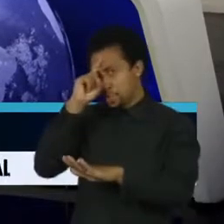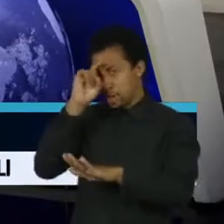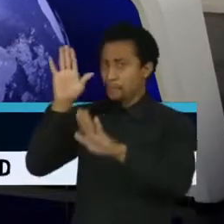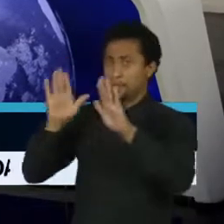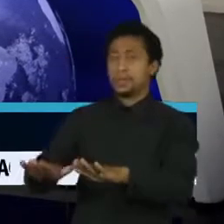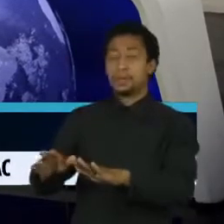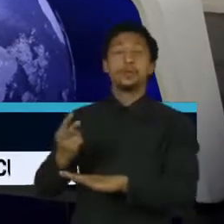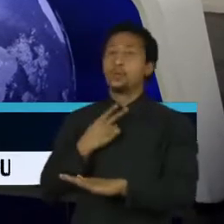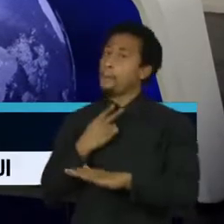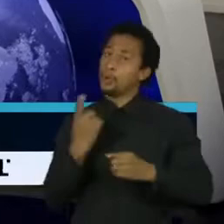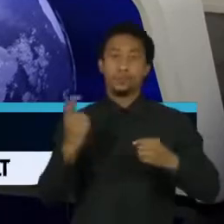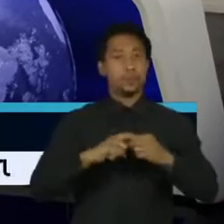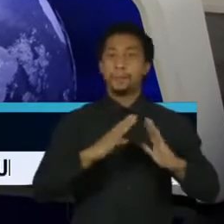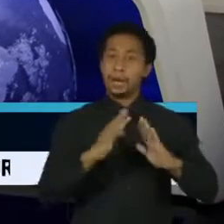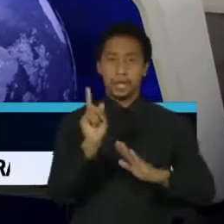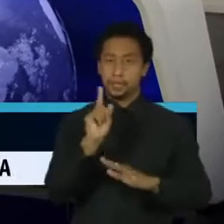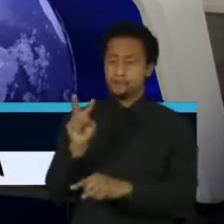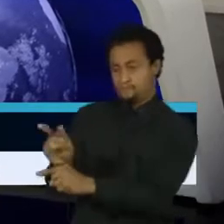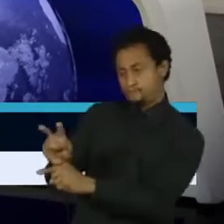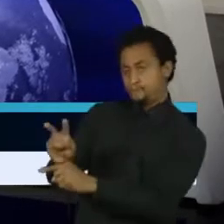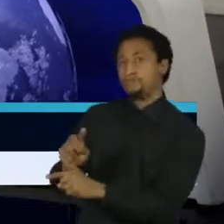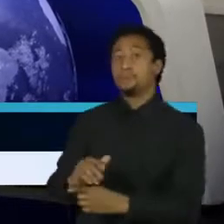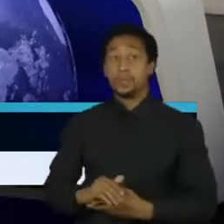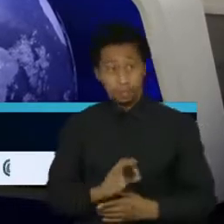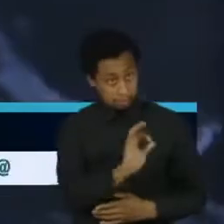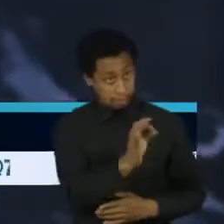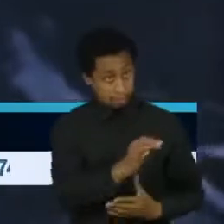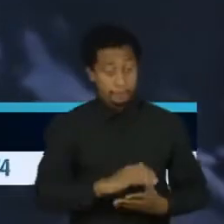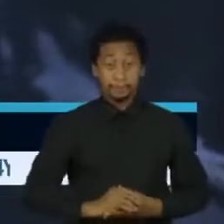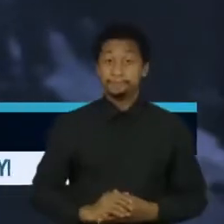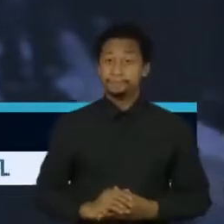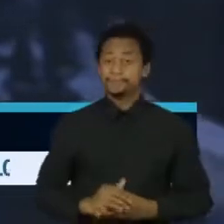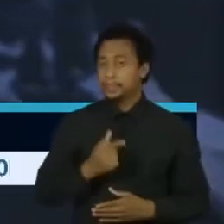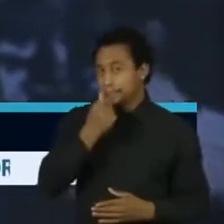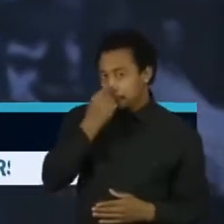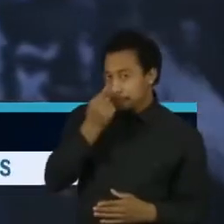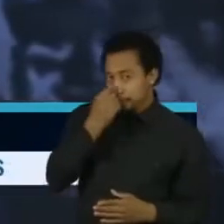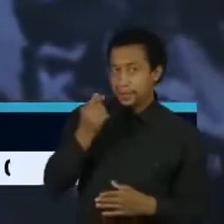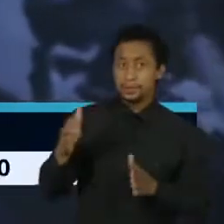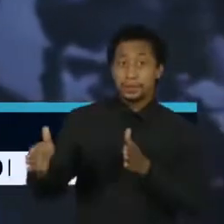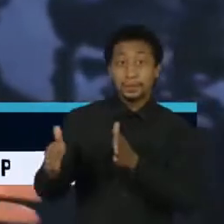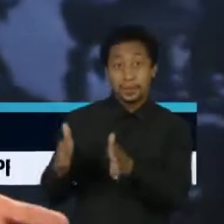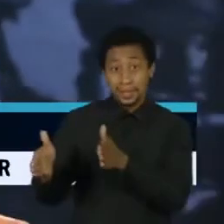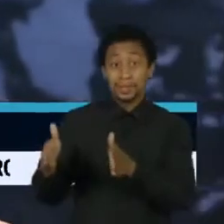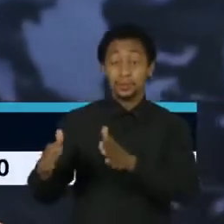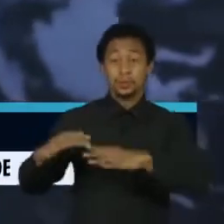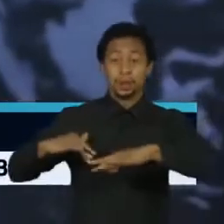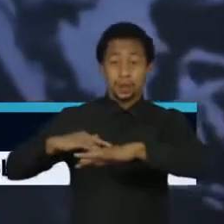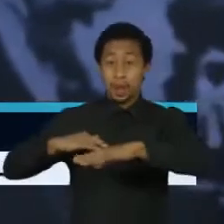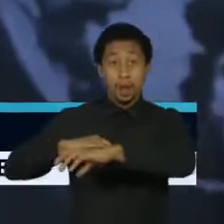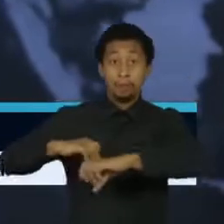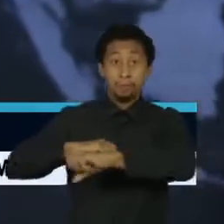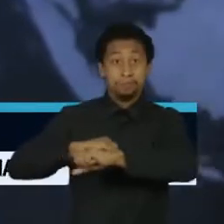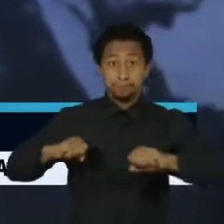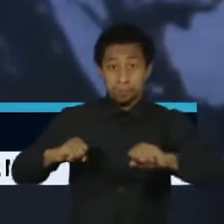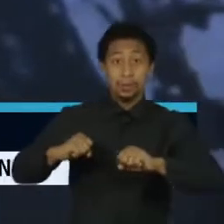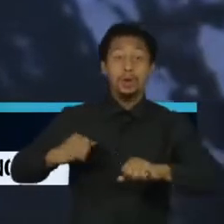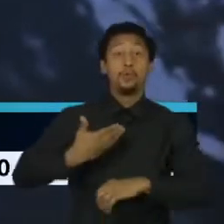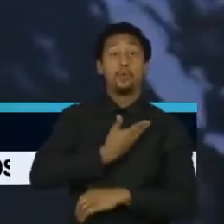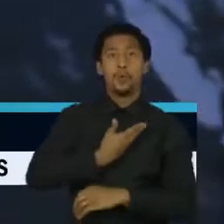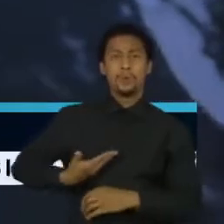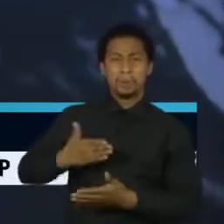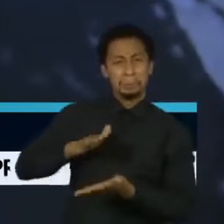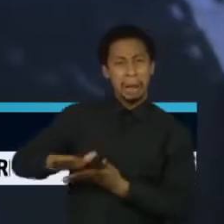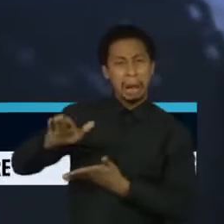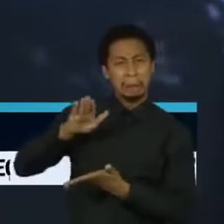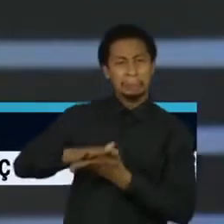Sob vigilância. Sim. Agora, Capaz, nesse período, né, o desgaste político e econômico foi imenso. Quais as principais consequências para a